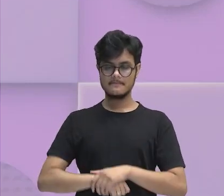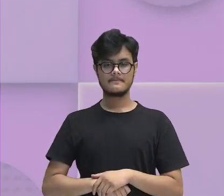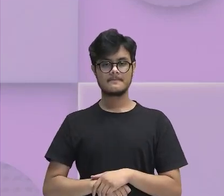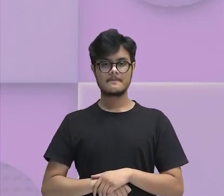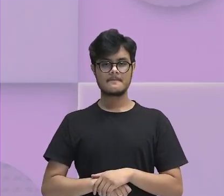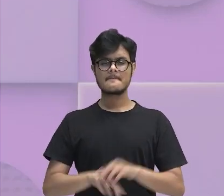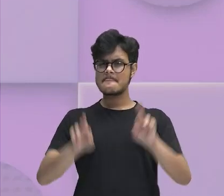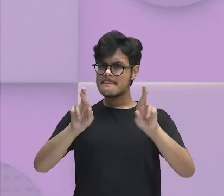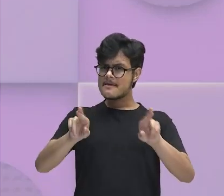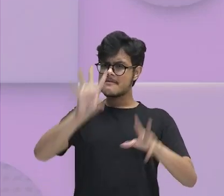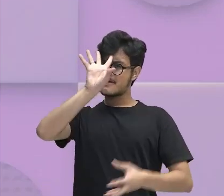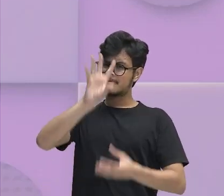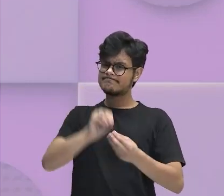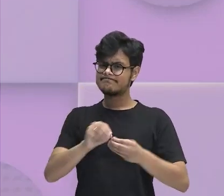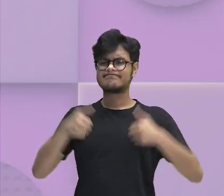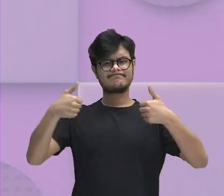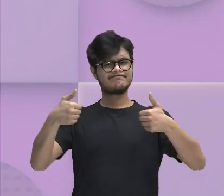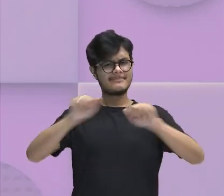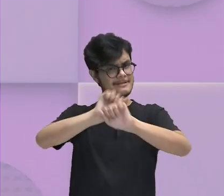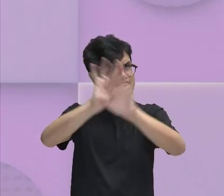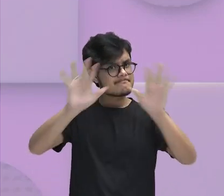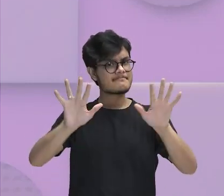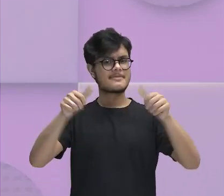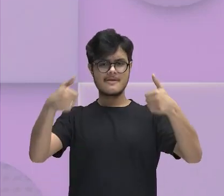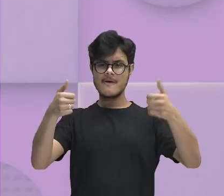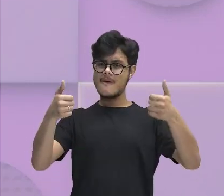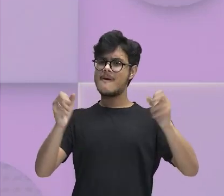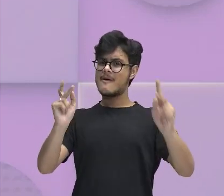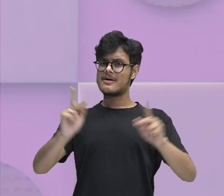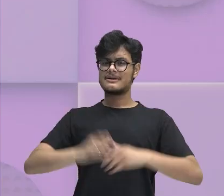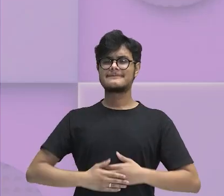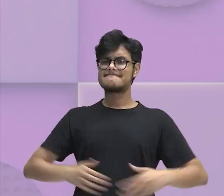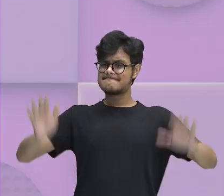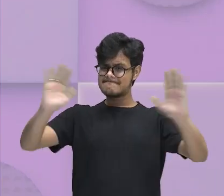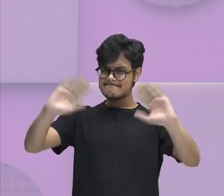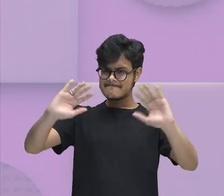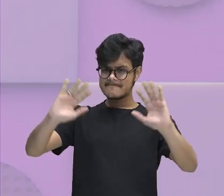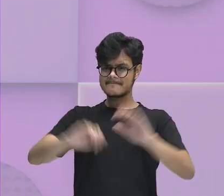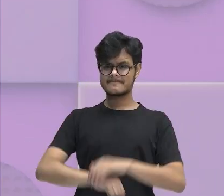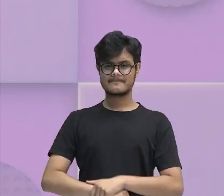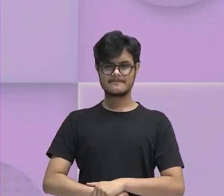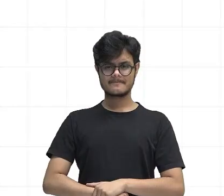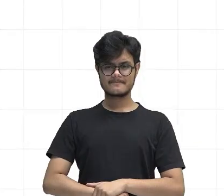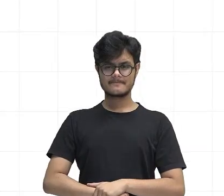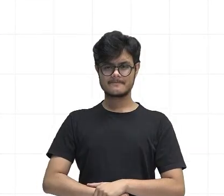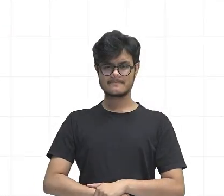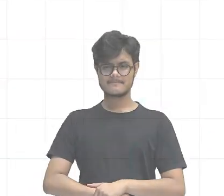Espero que essa aula tenha sido muito esclarecedora para vocês e até o nosso próximo encontro.